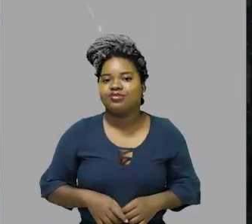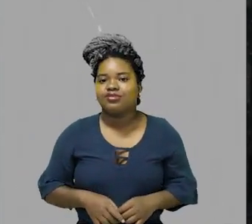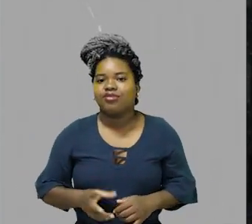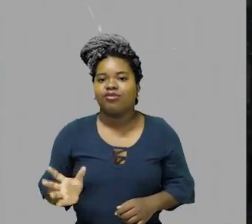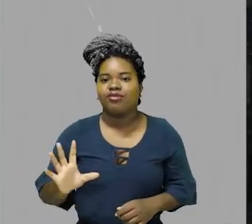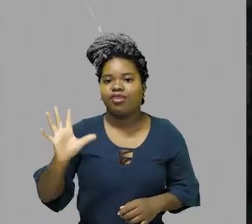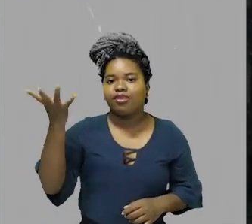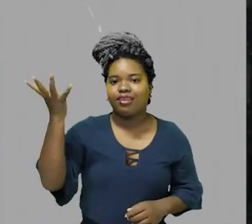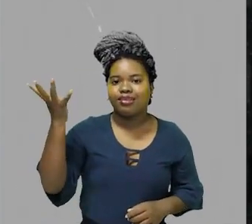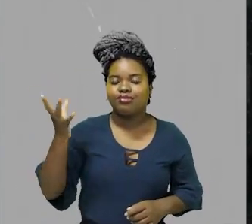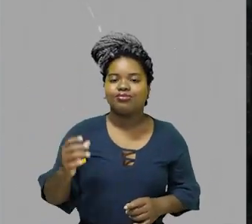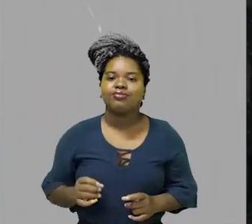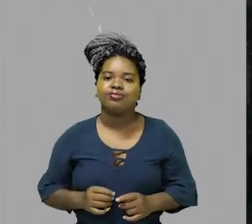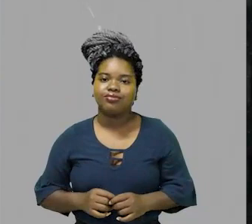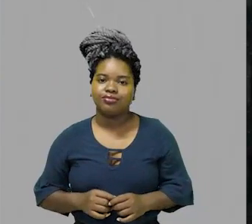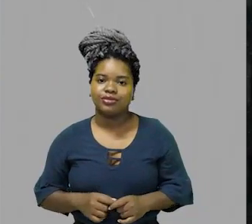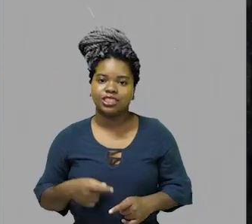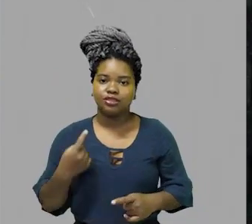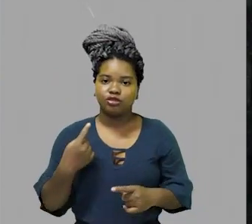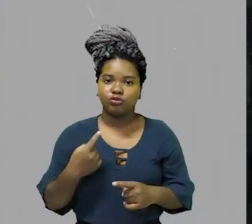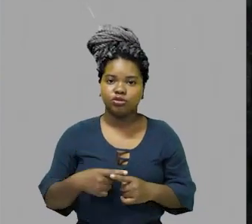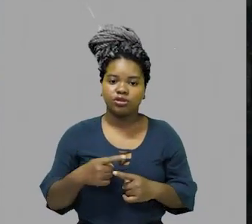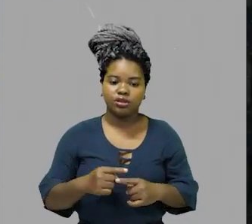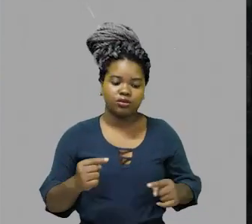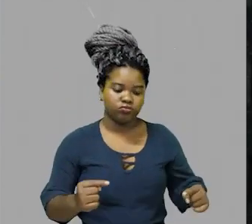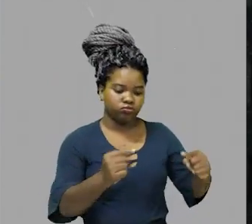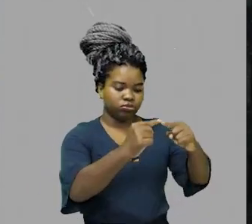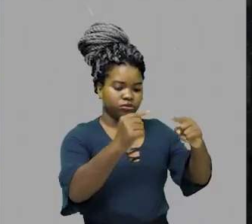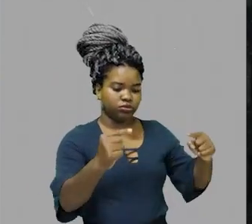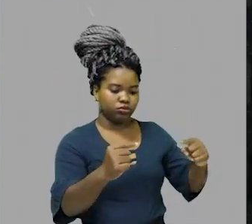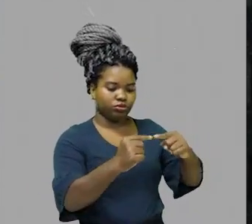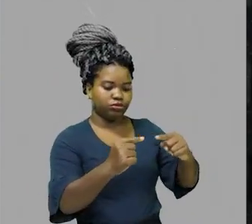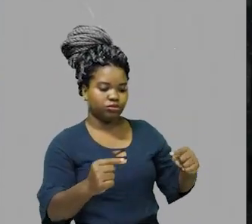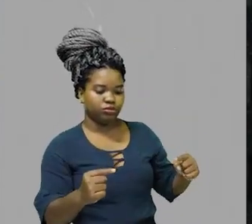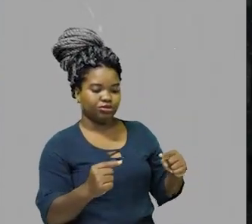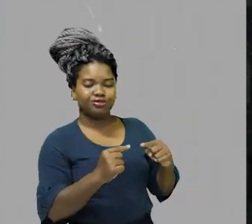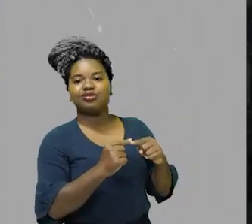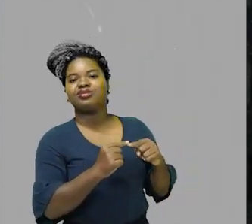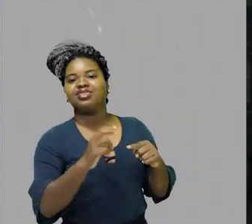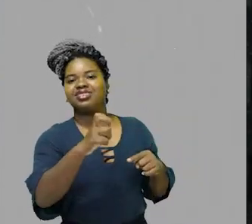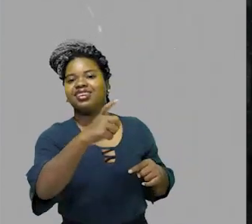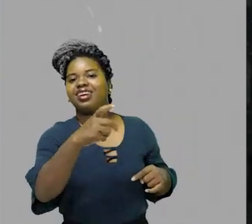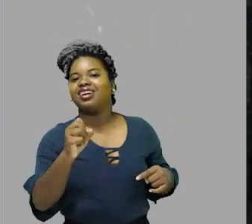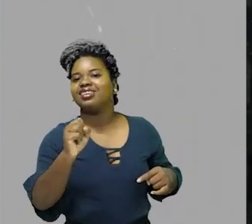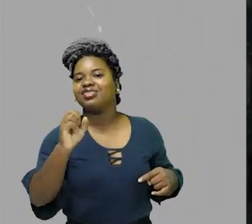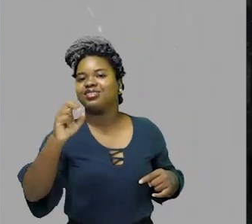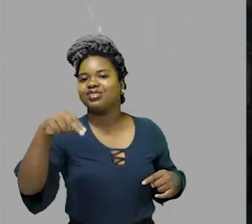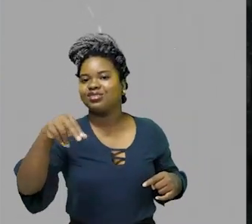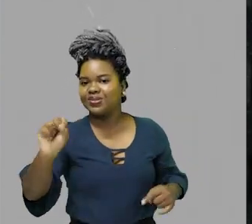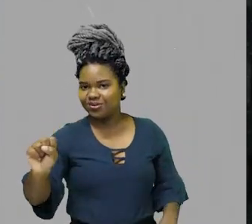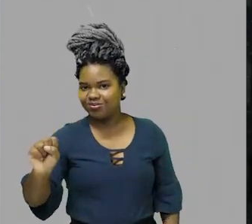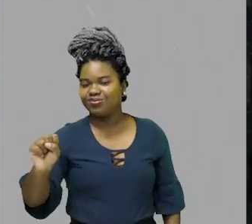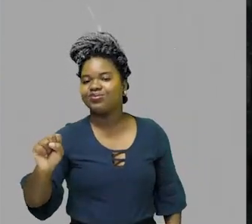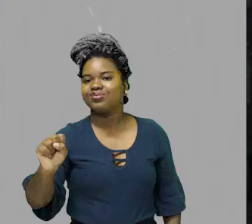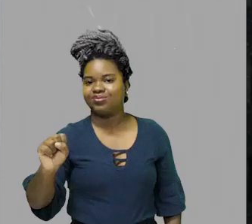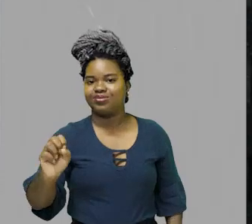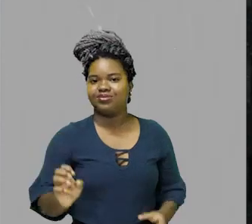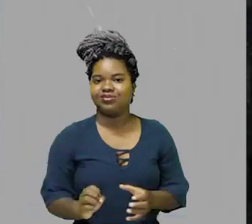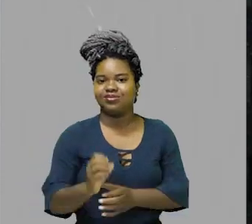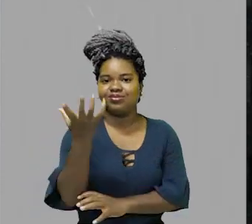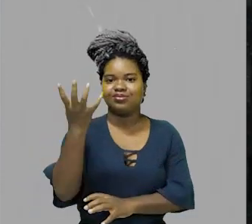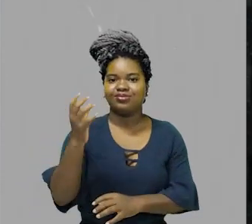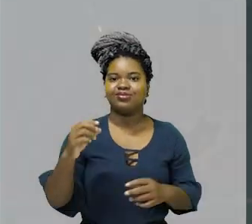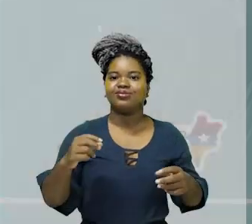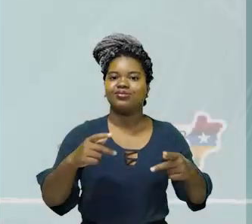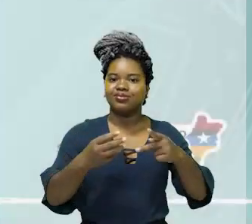acontecer graças a essas combinações de exons, né, que são formadas para gerar as proteínas. Ok,